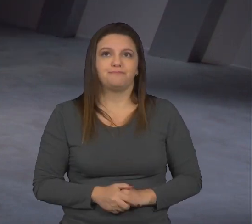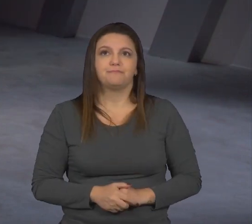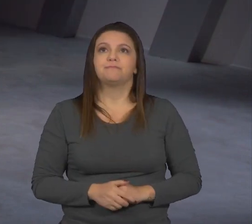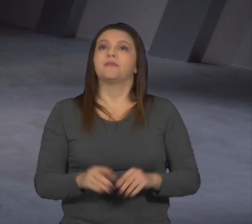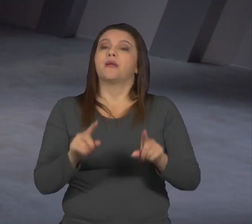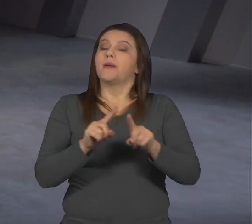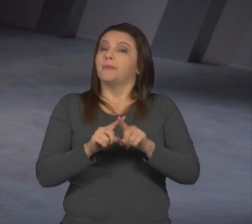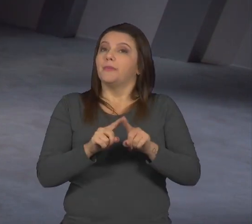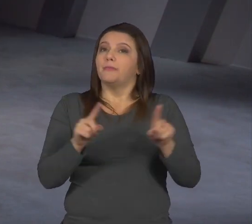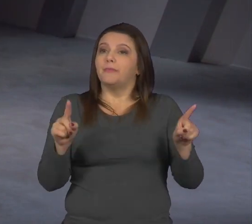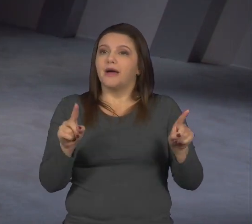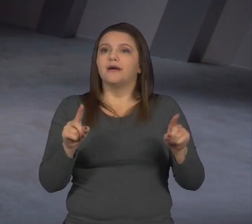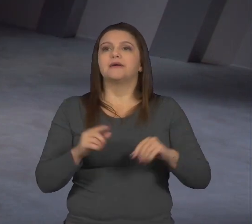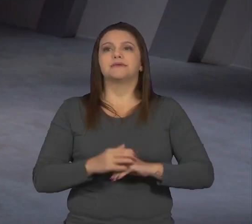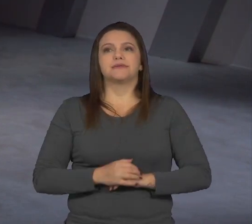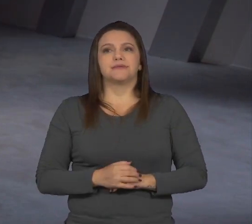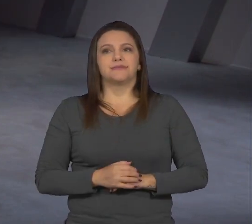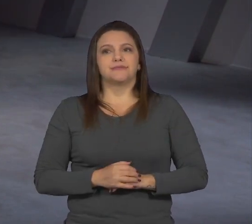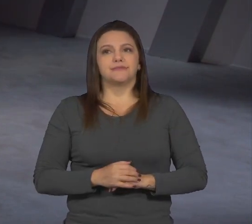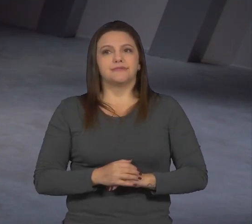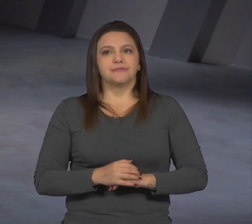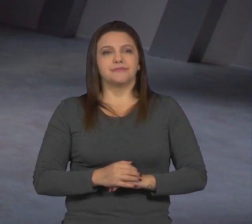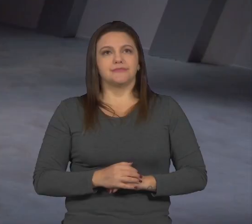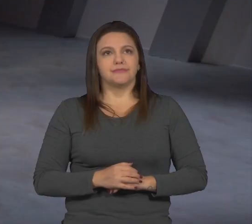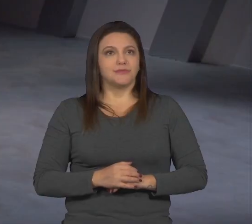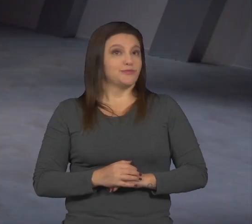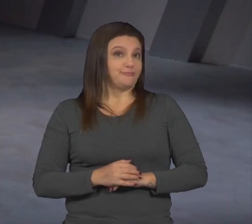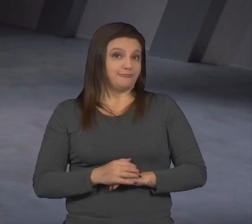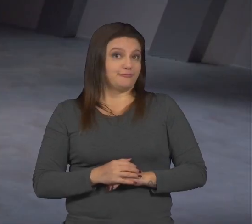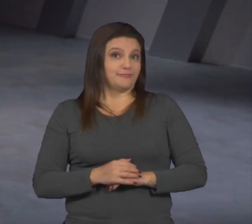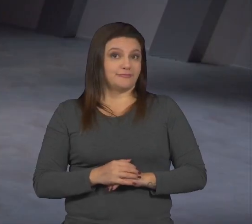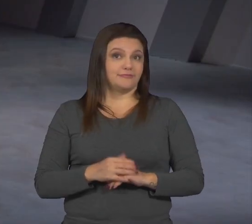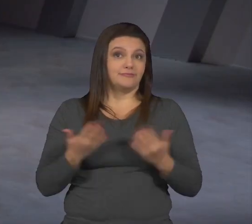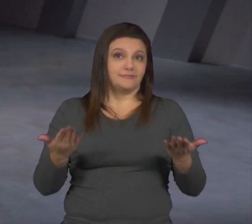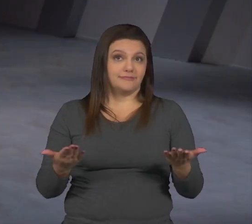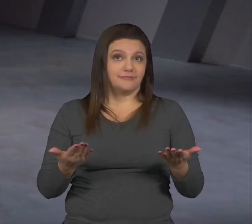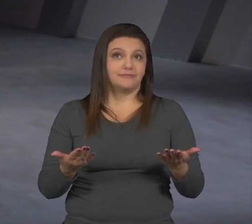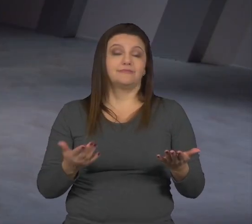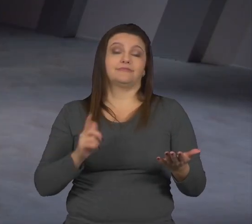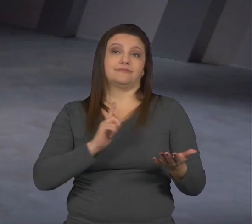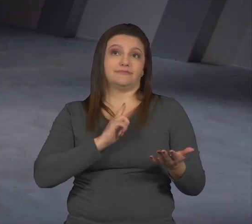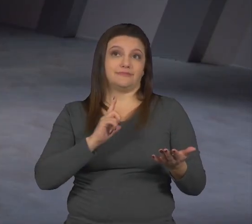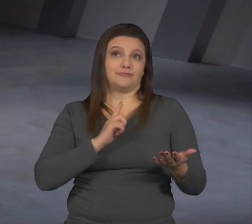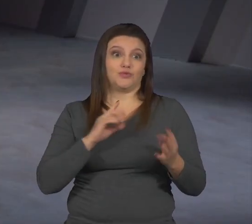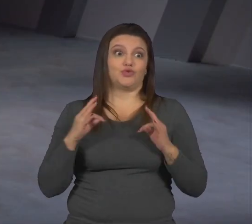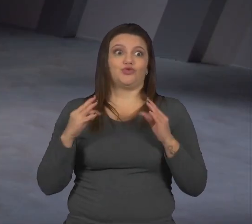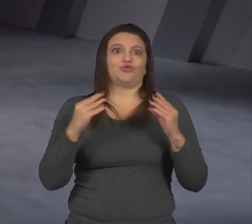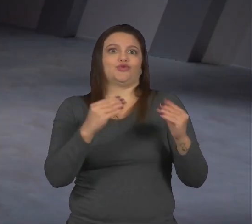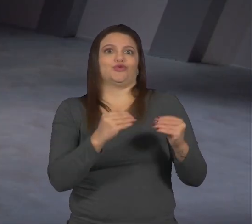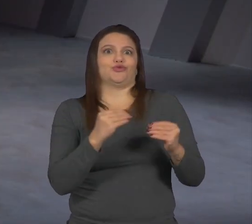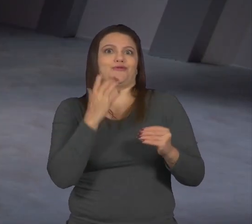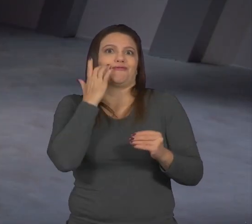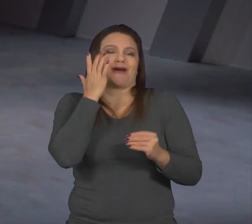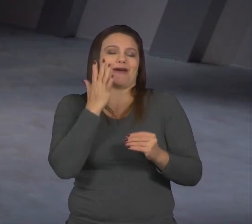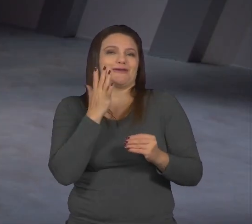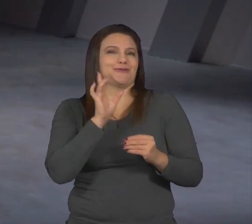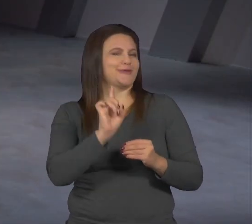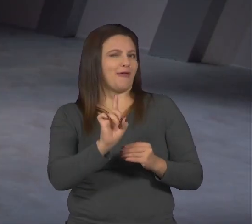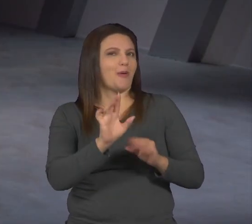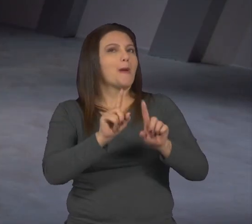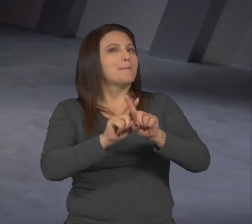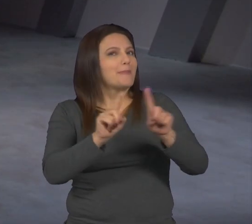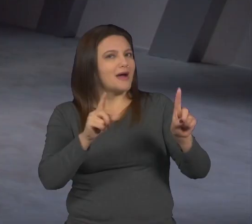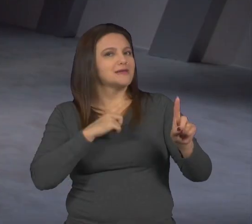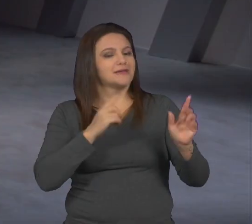Mas, como sempre, né, nem tudo são flores e existem aí algumas dificuldades com o reuso. Por